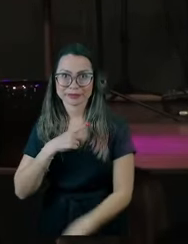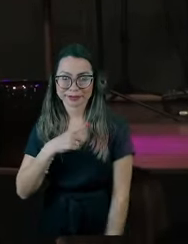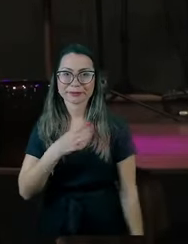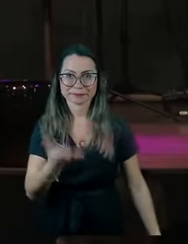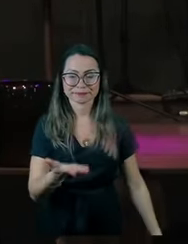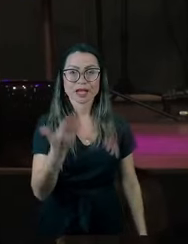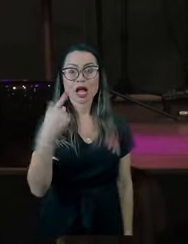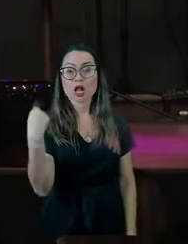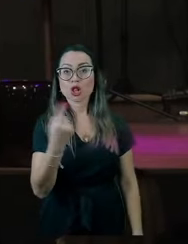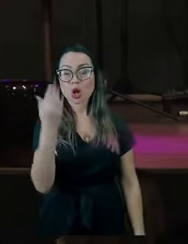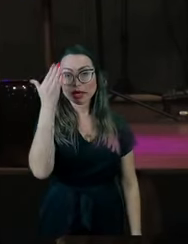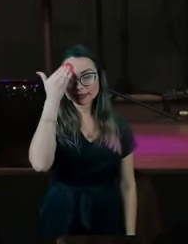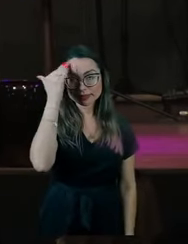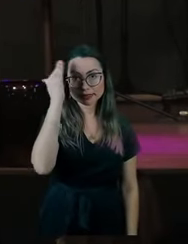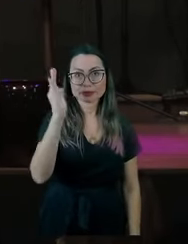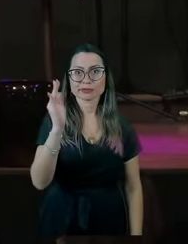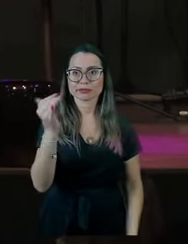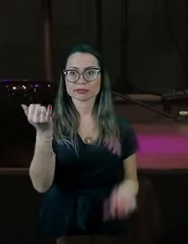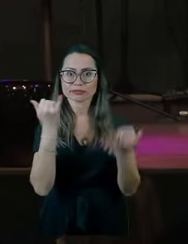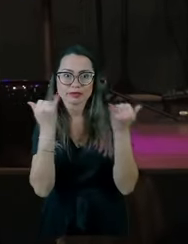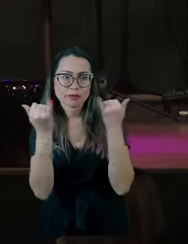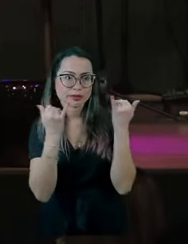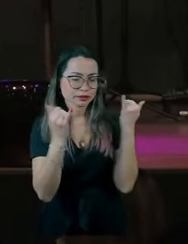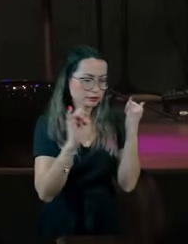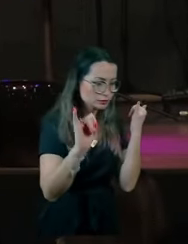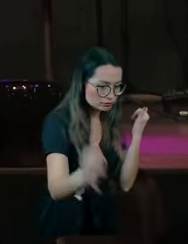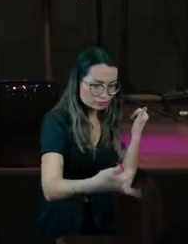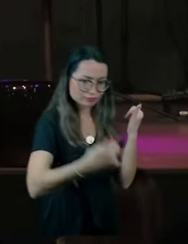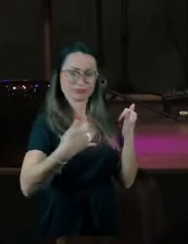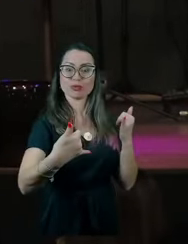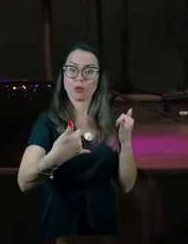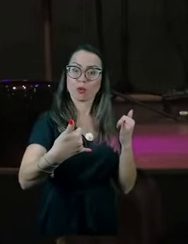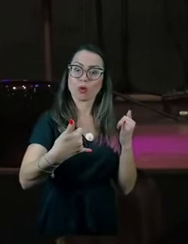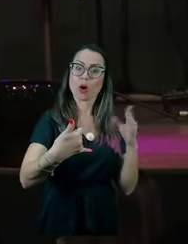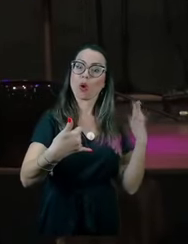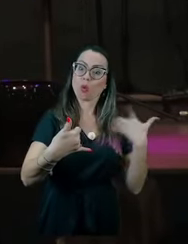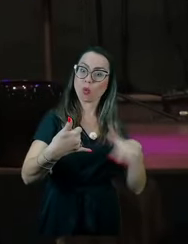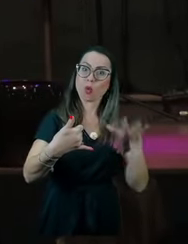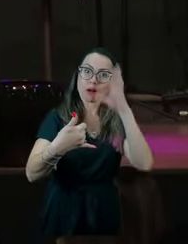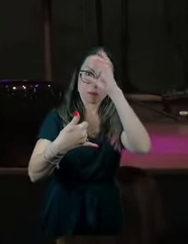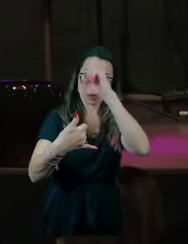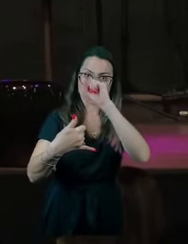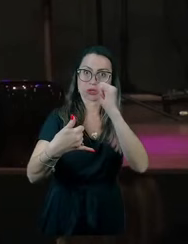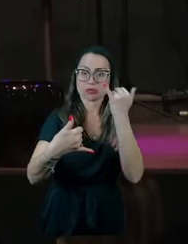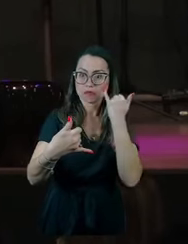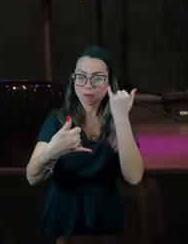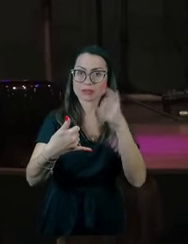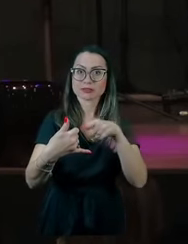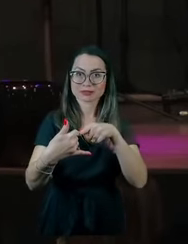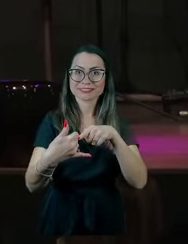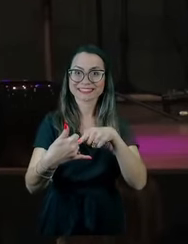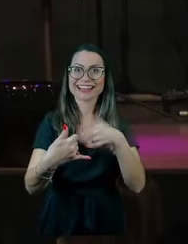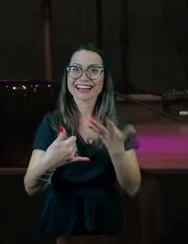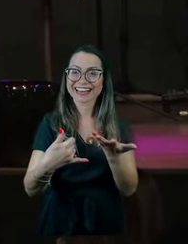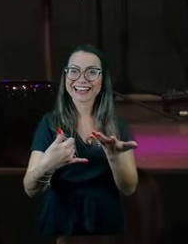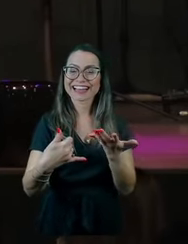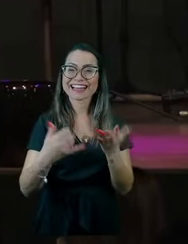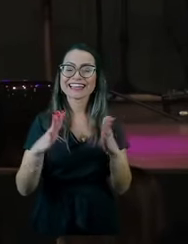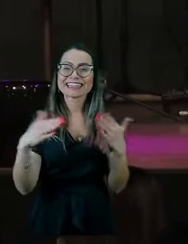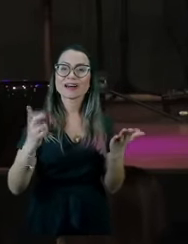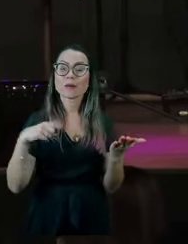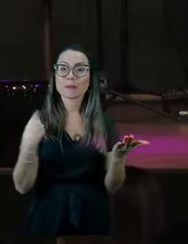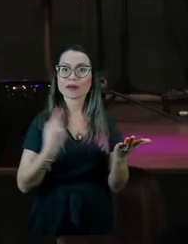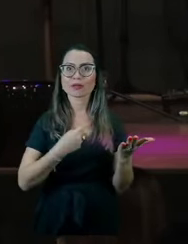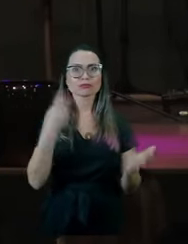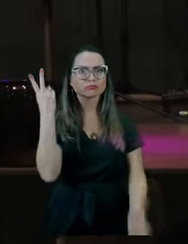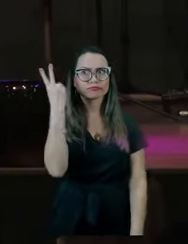existem algumas informações que nós não pegamos com a mão, mas nós acessamos na nuvem. Isso está muito para nós, muito natural,